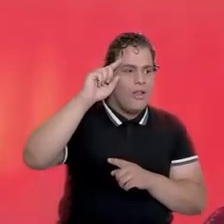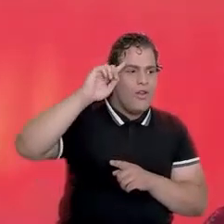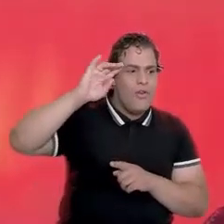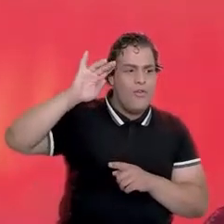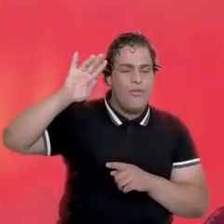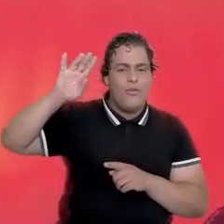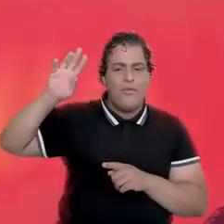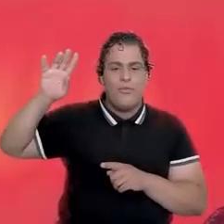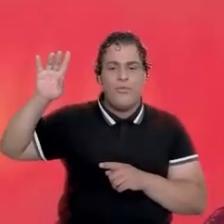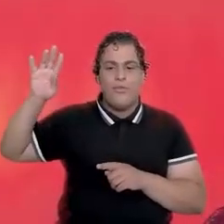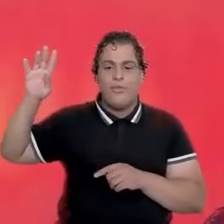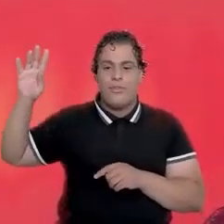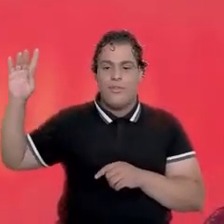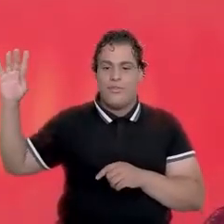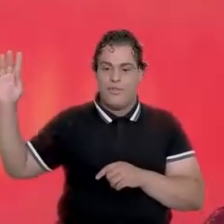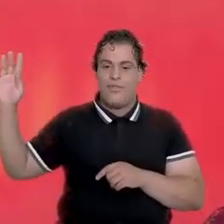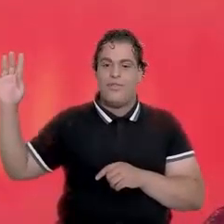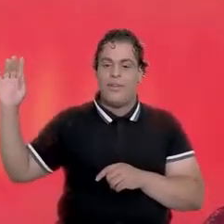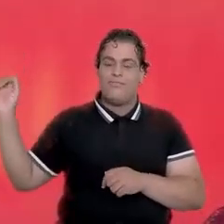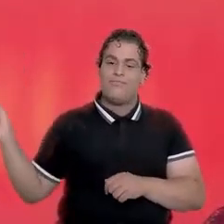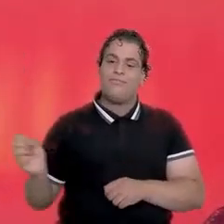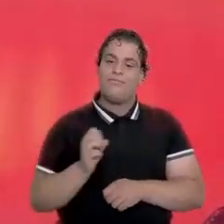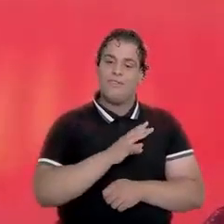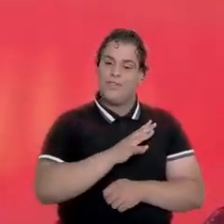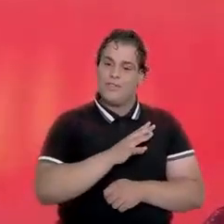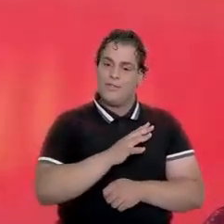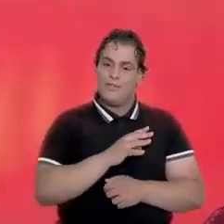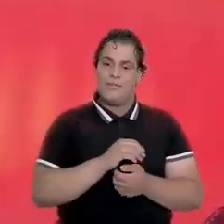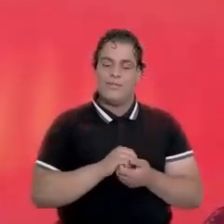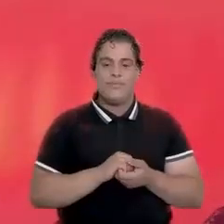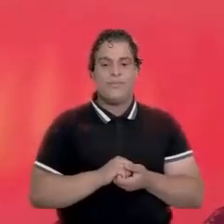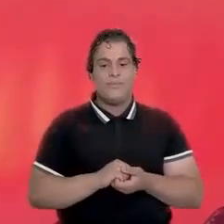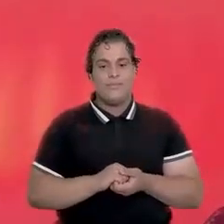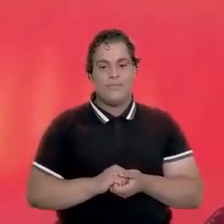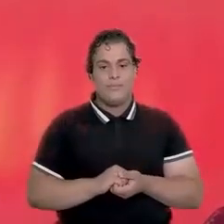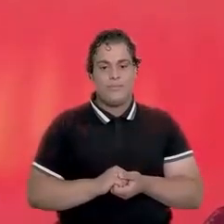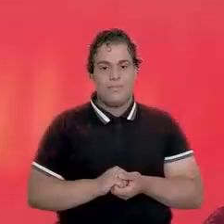longe na bagagem, novidade.